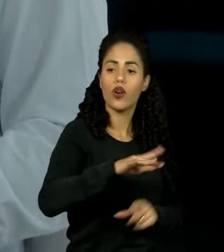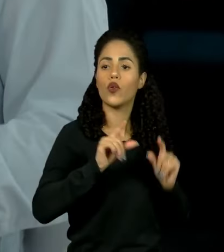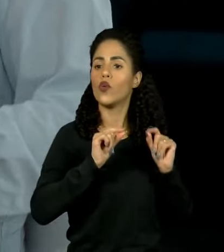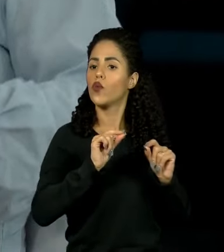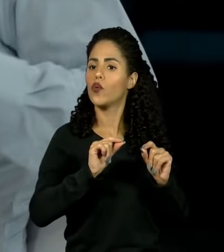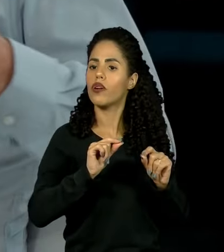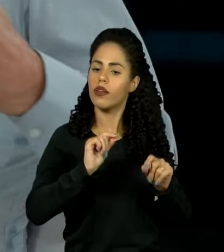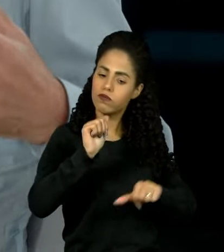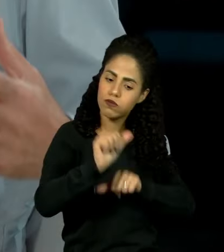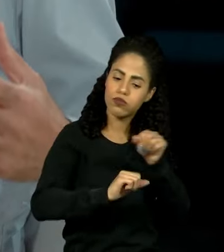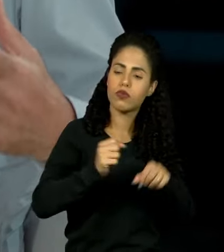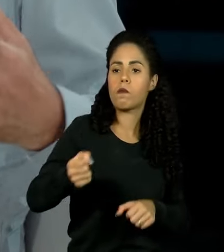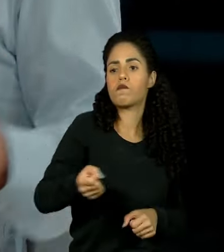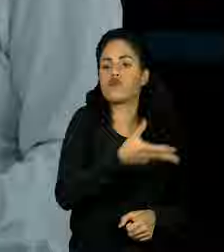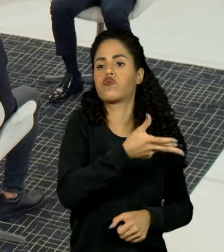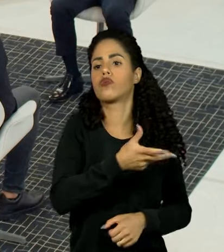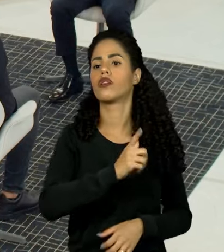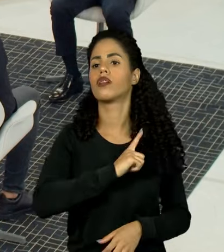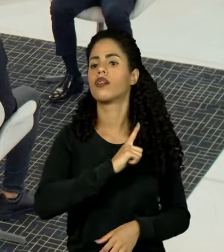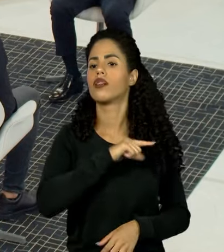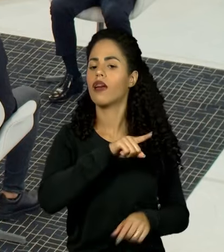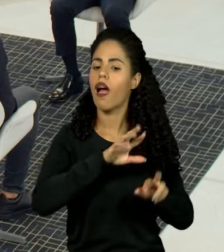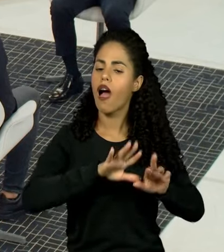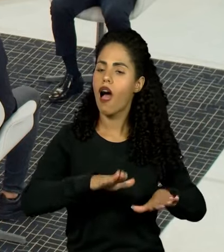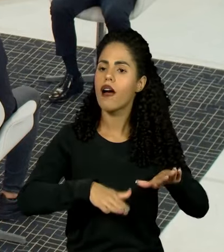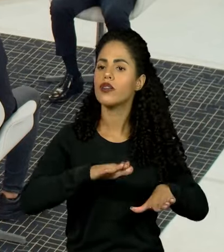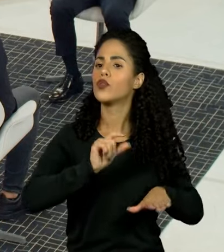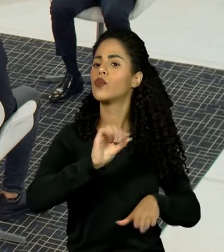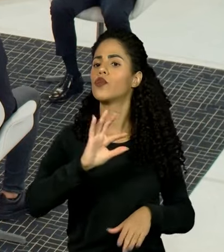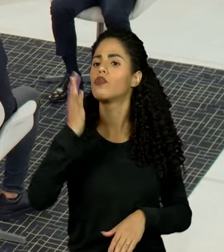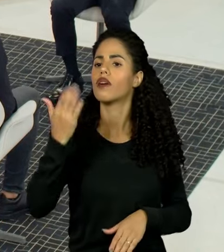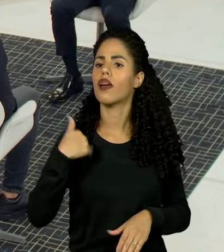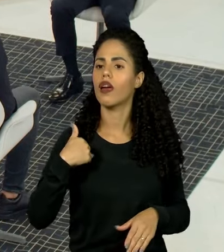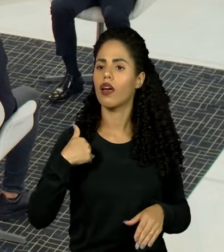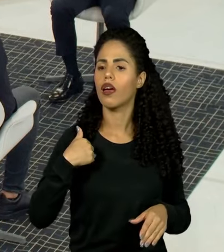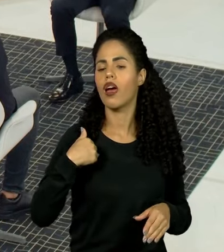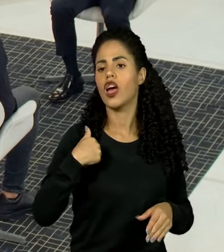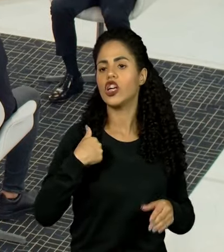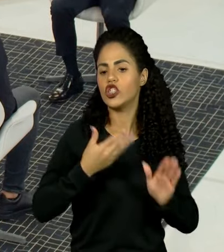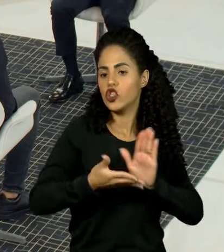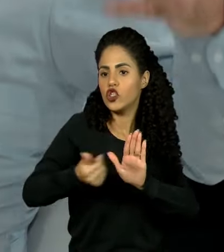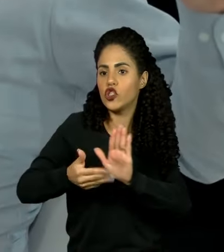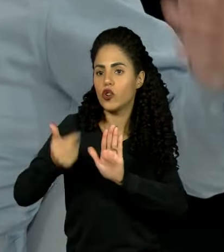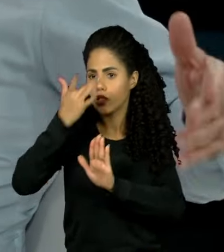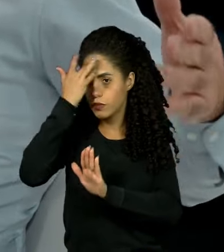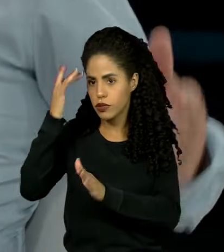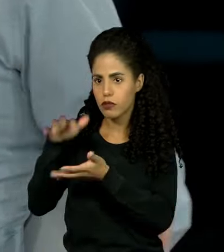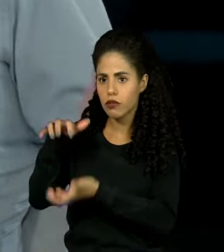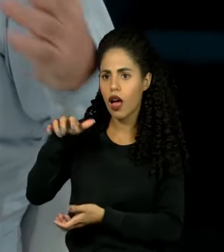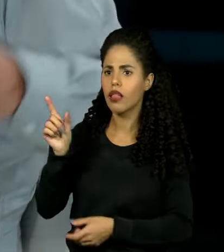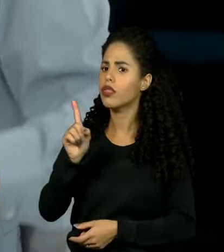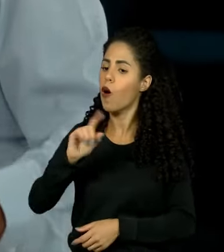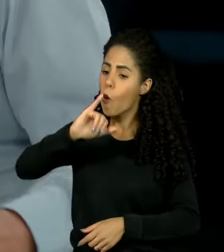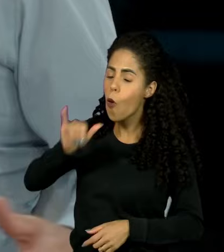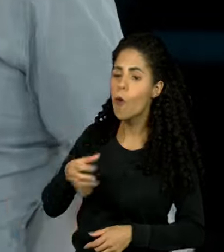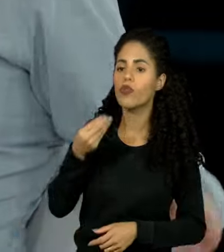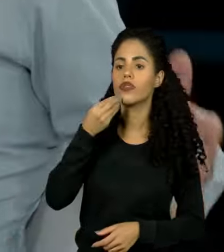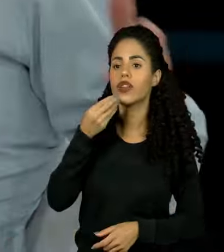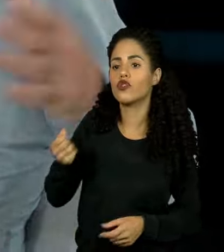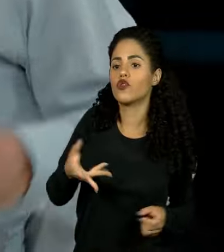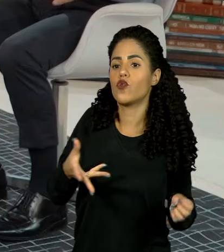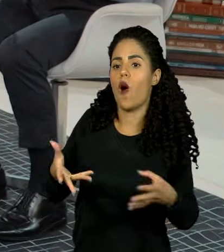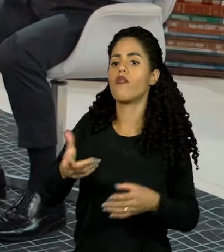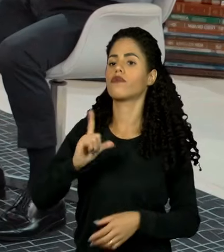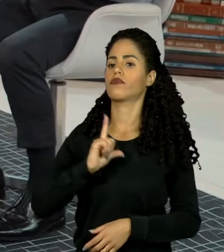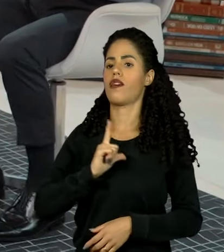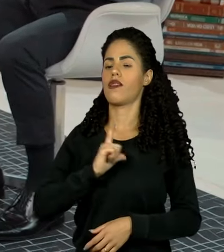modernizou de uma forma que ao contrário do que se diz não excluiu as pessoas mais velhas não criou foi oportunidade para que elas possam